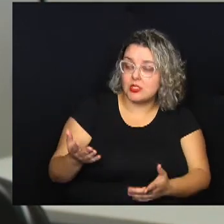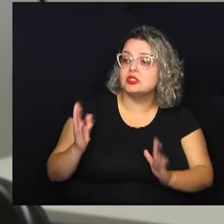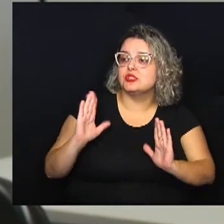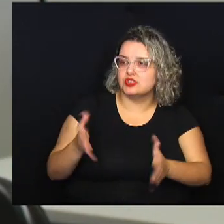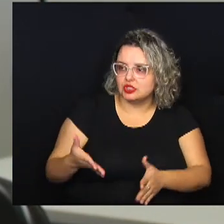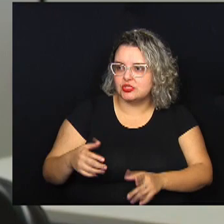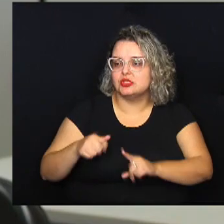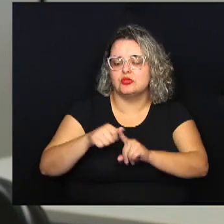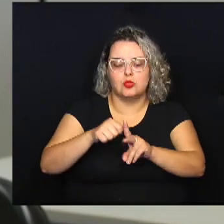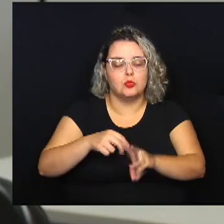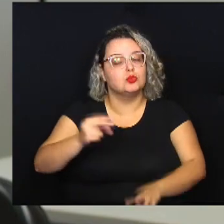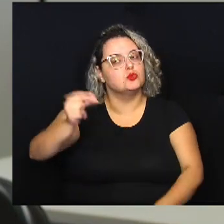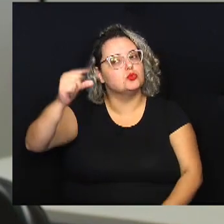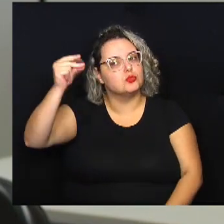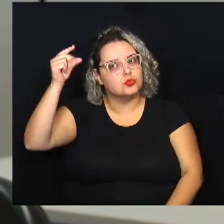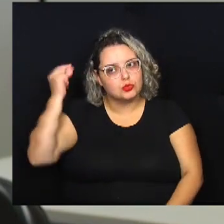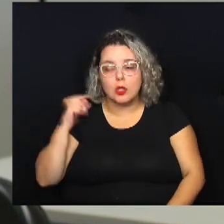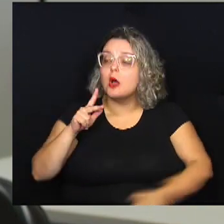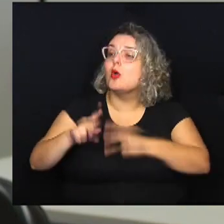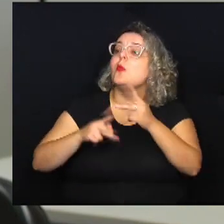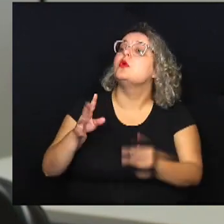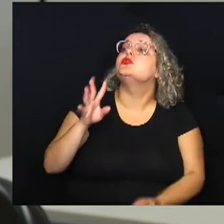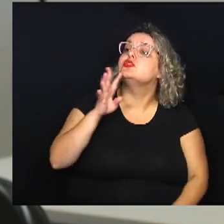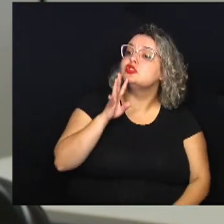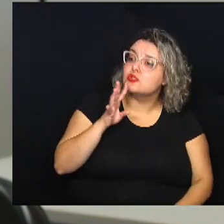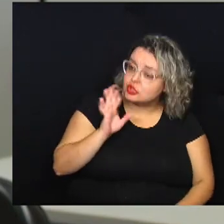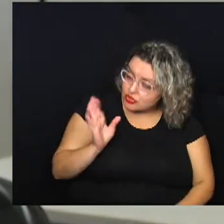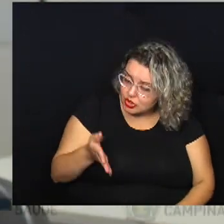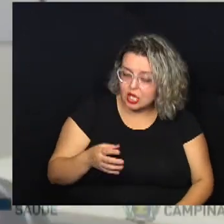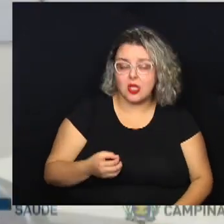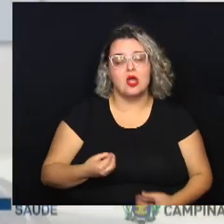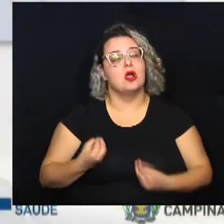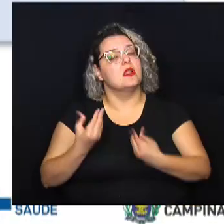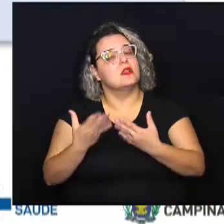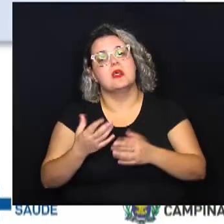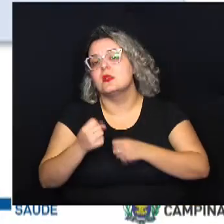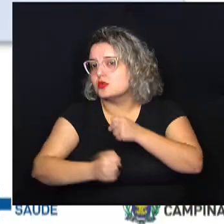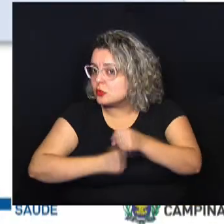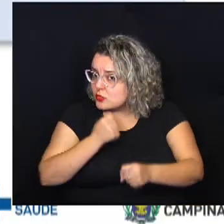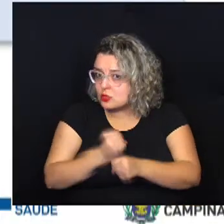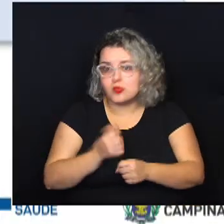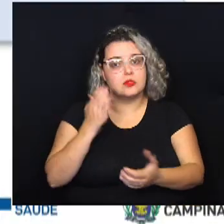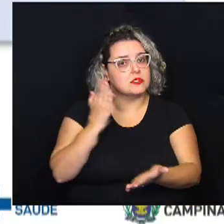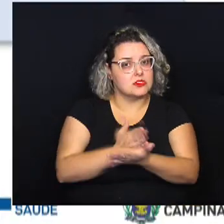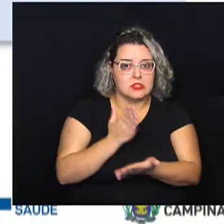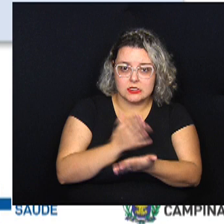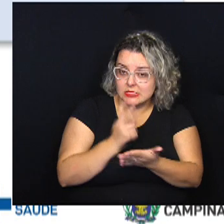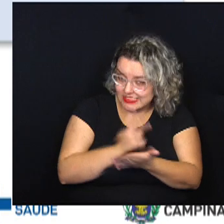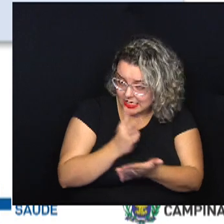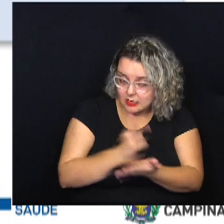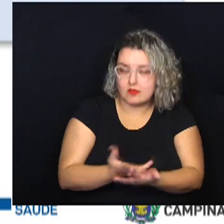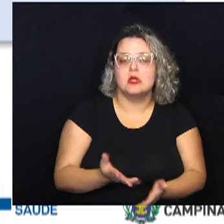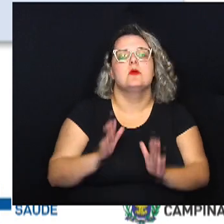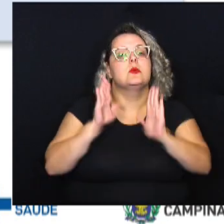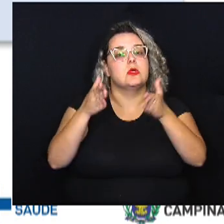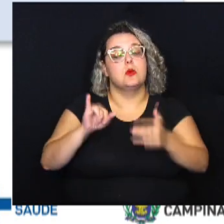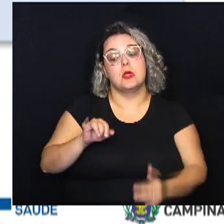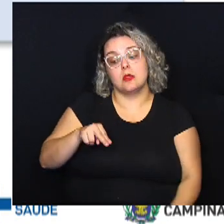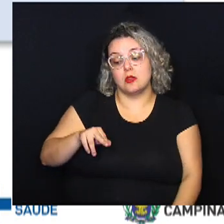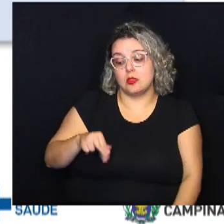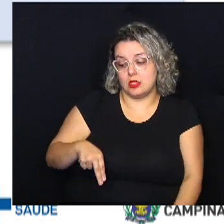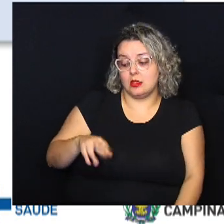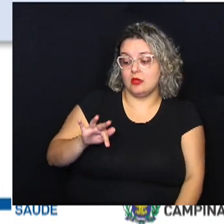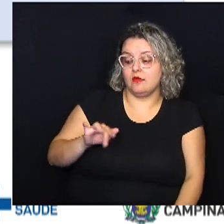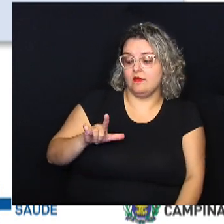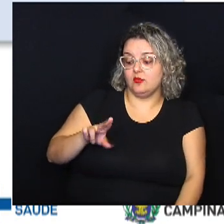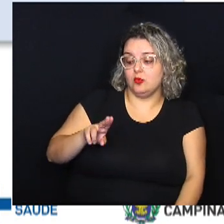calendário há bastante tempo, que a população já conhece, é ofertada anualmente. E especificamente para a influenza, o grupo